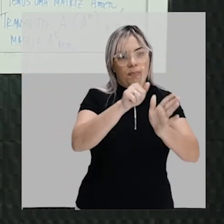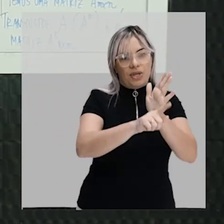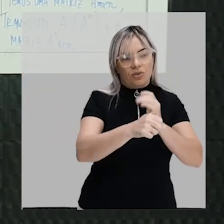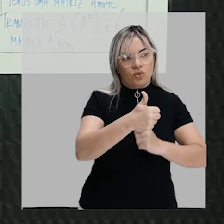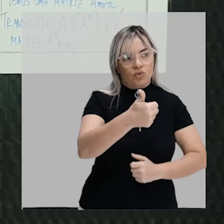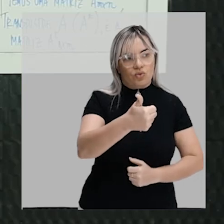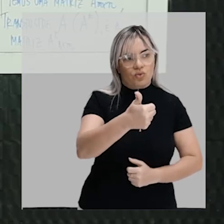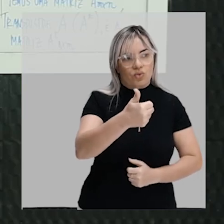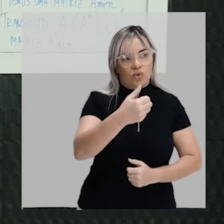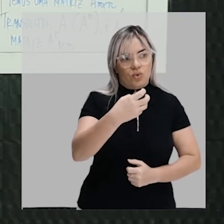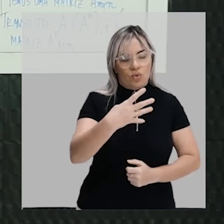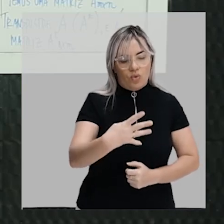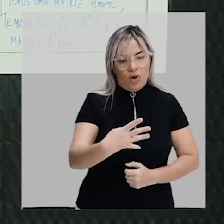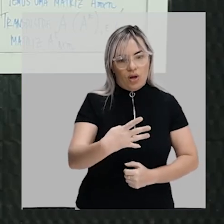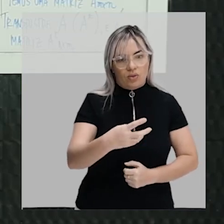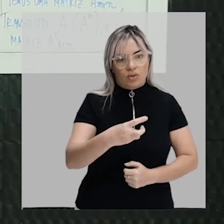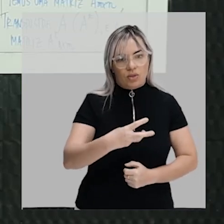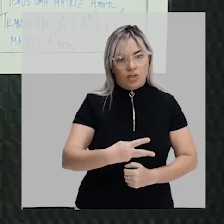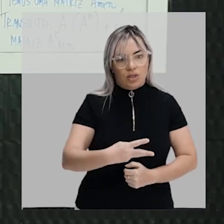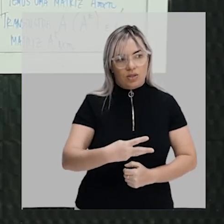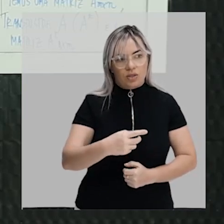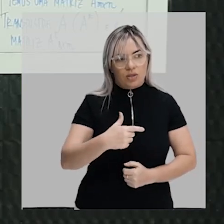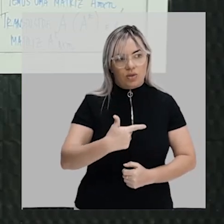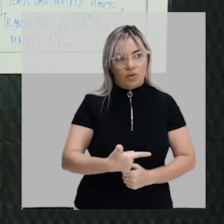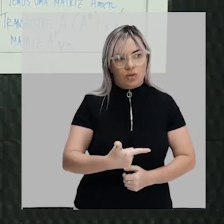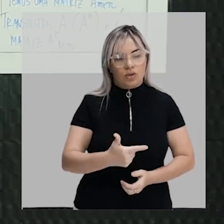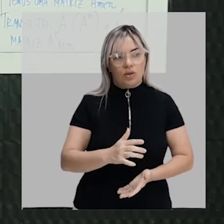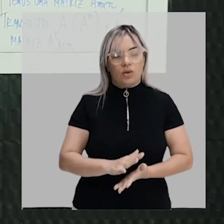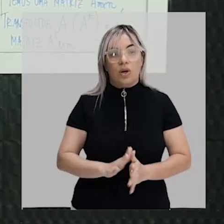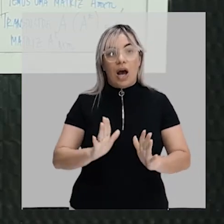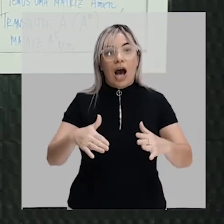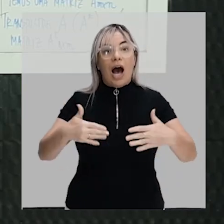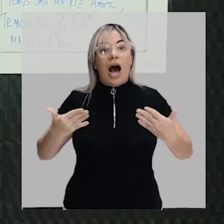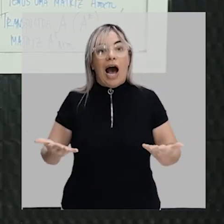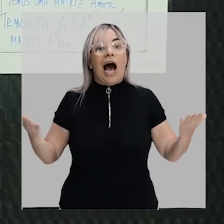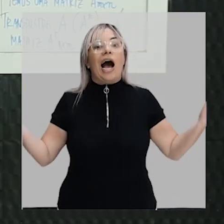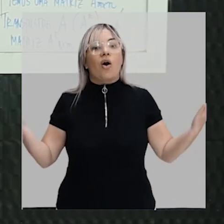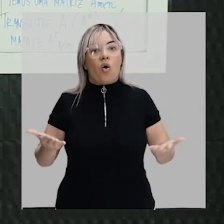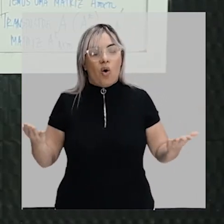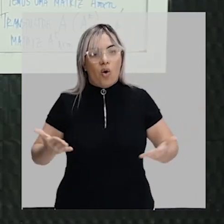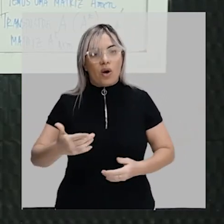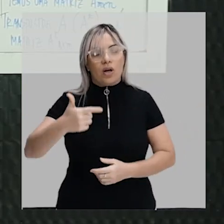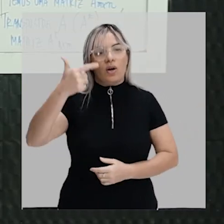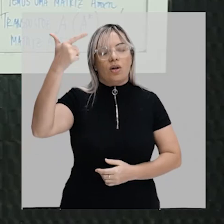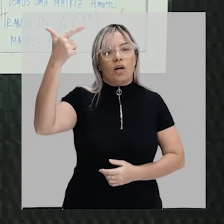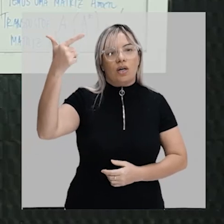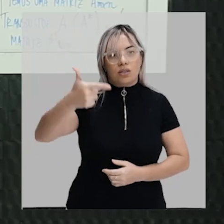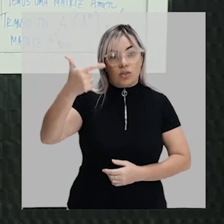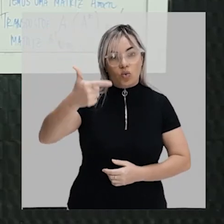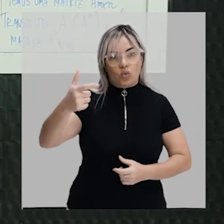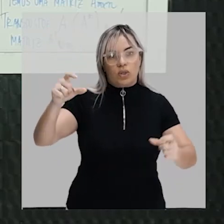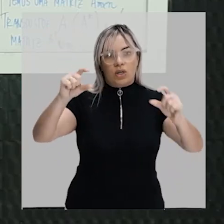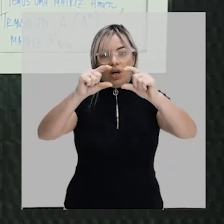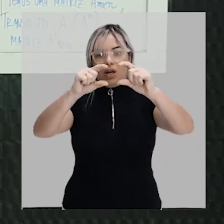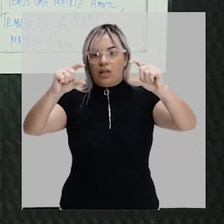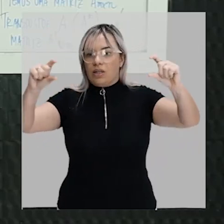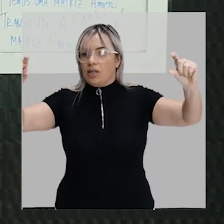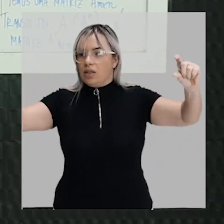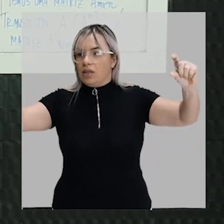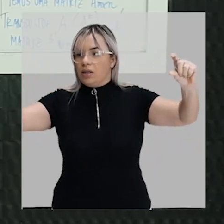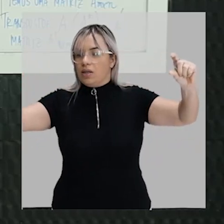e dois certo e aí você vai pegar essa segunda coluna que essa segunda linha e